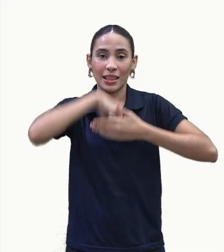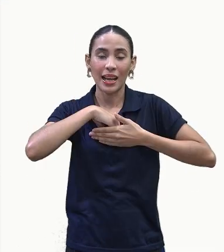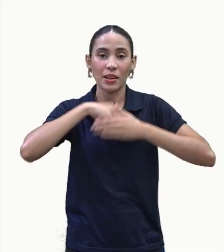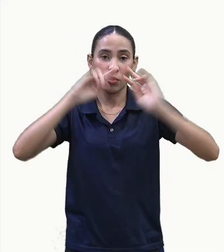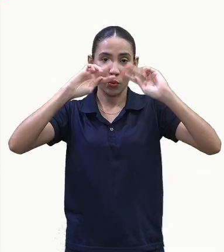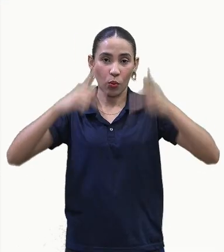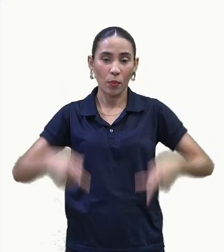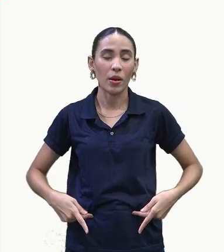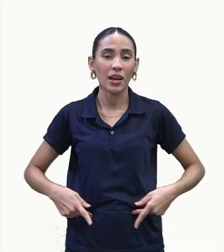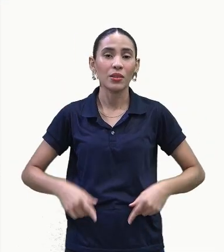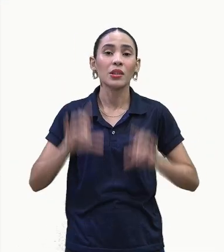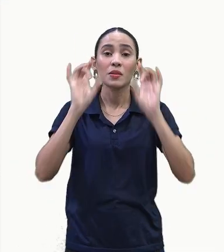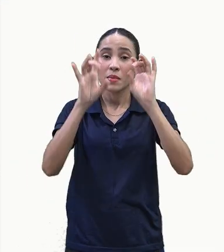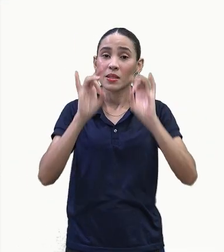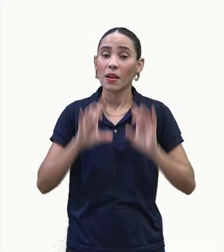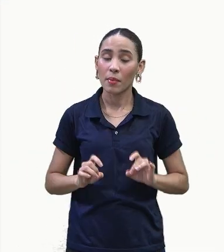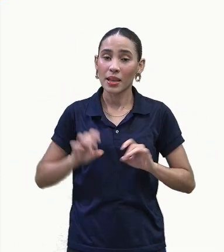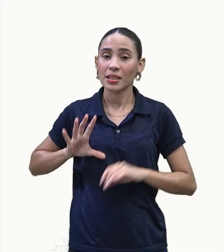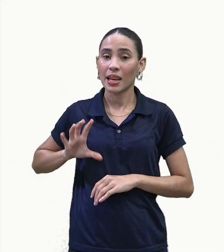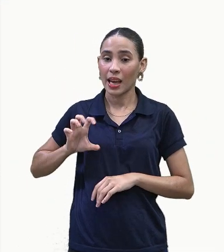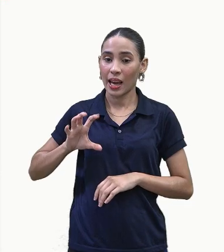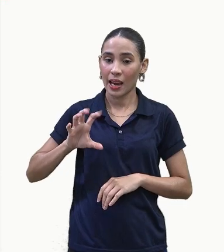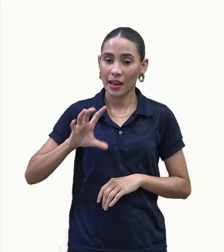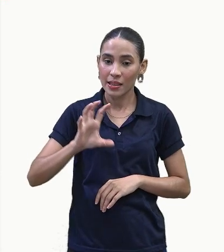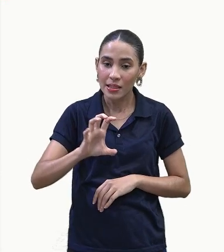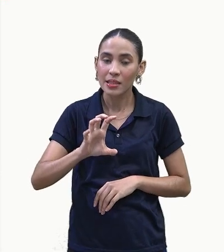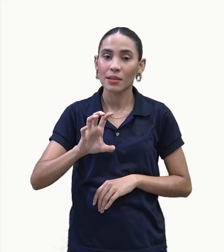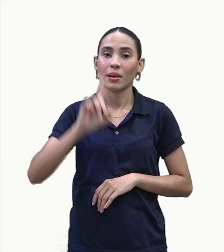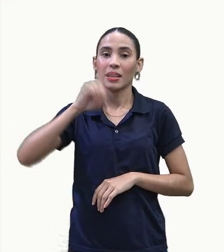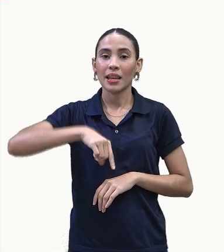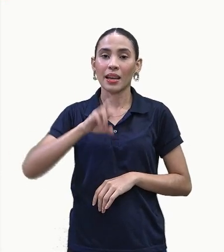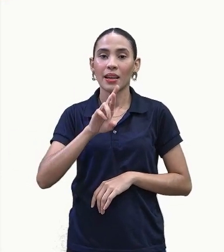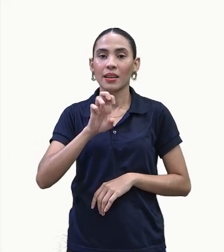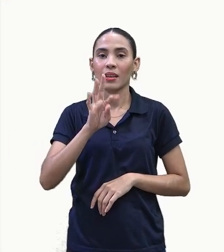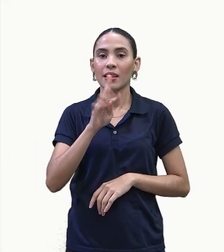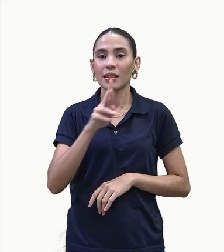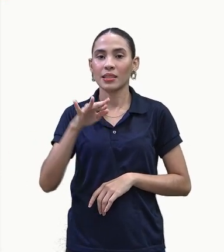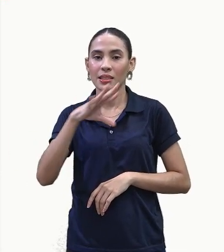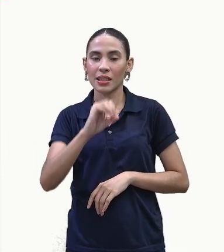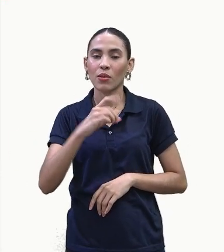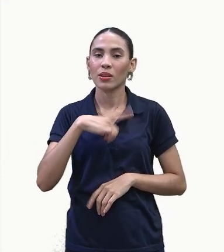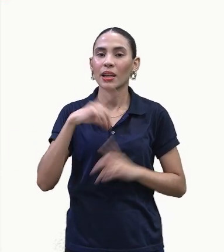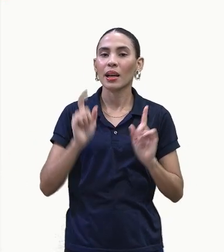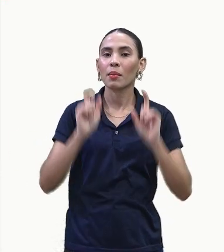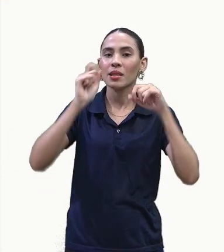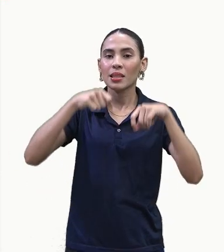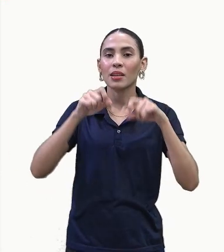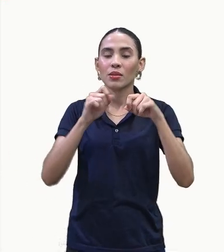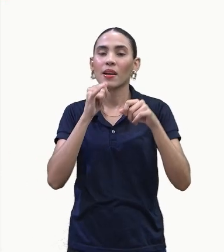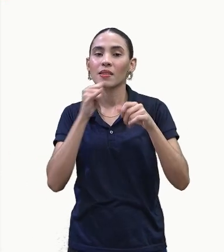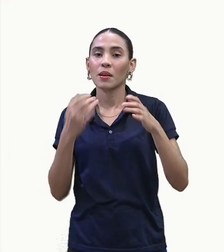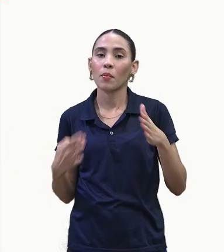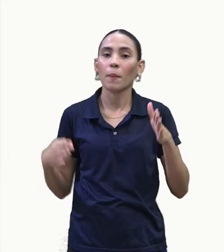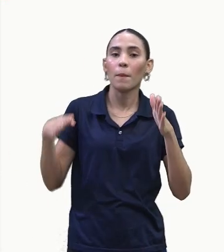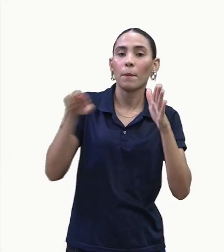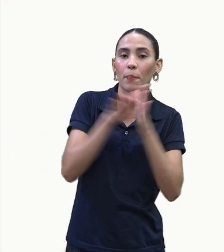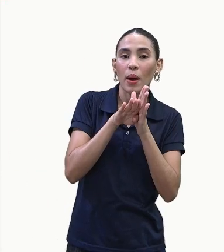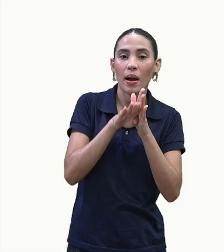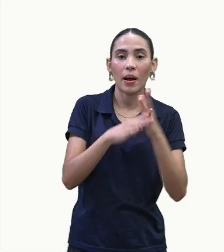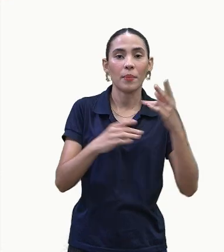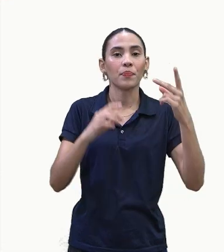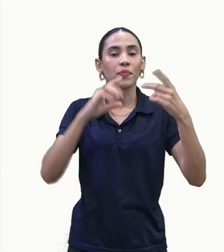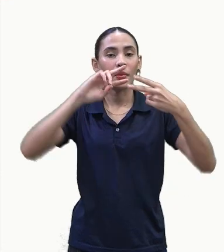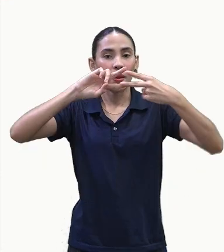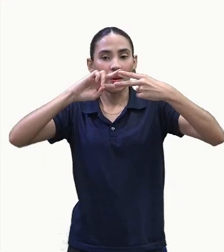E, especificamente, essas enzimas que a gente chama enzimas de restrição, elas têm a capacidade de chegar lá no fragmento do